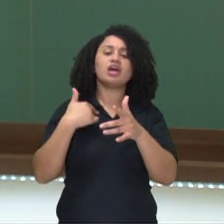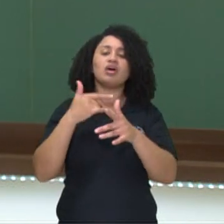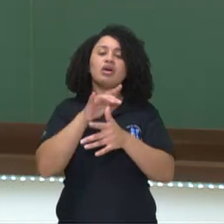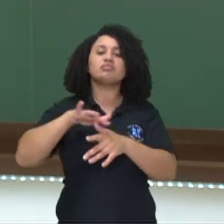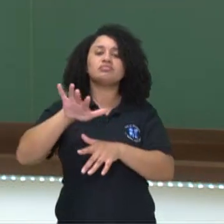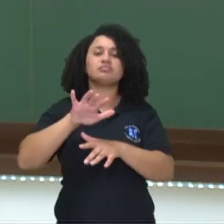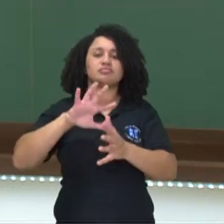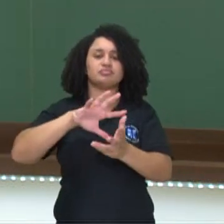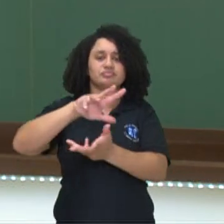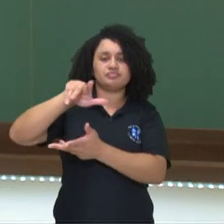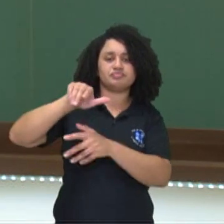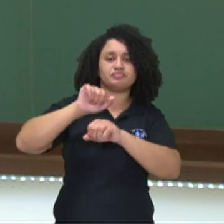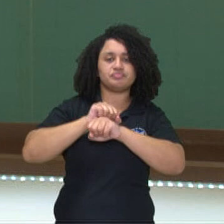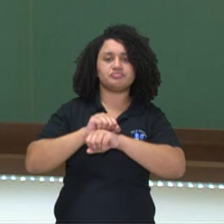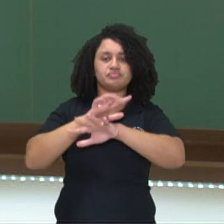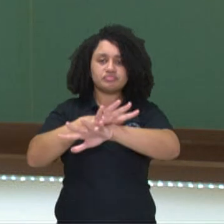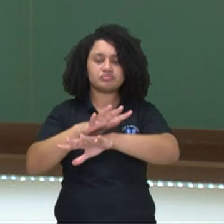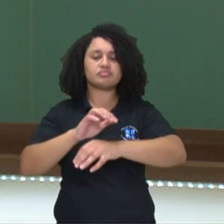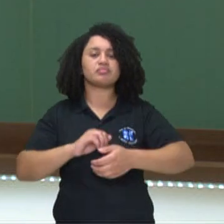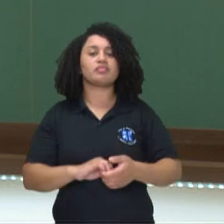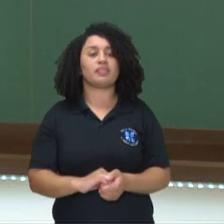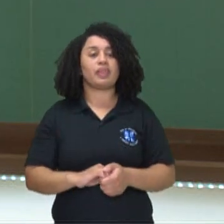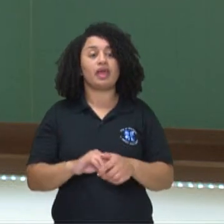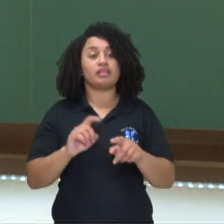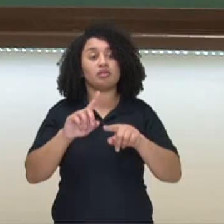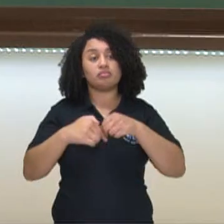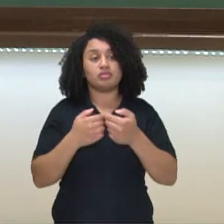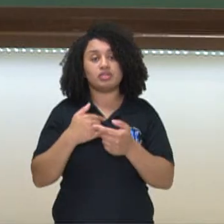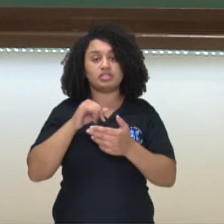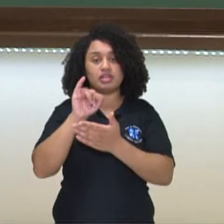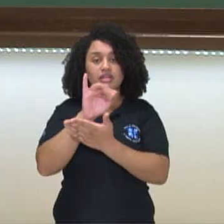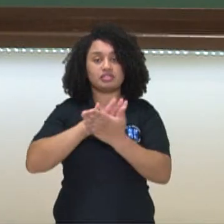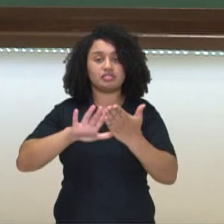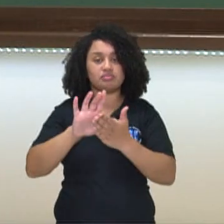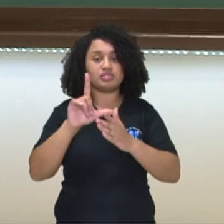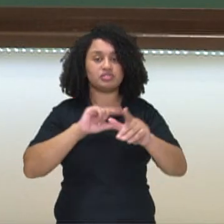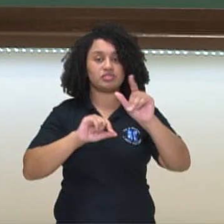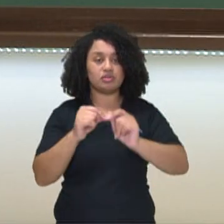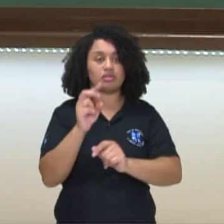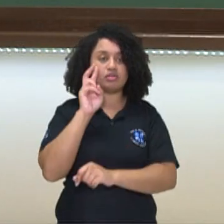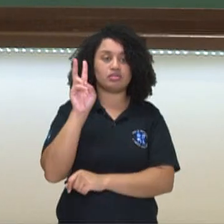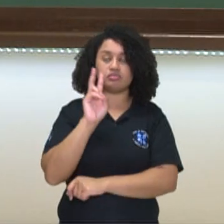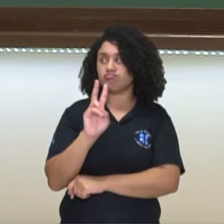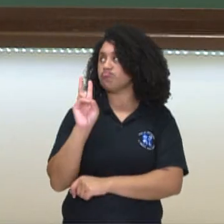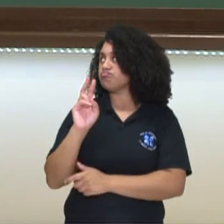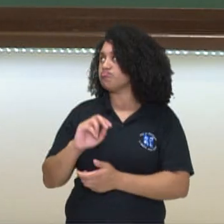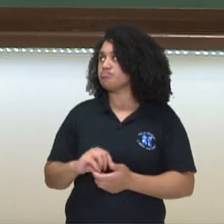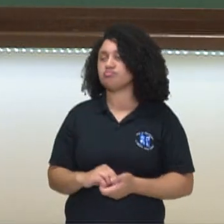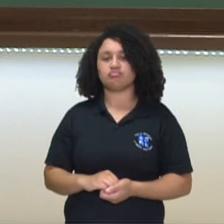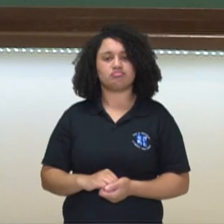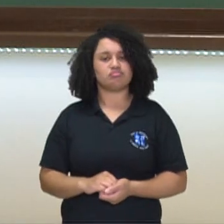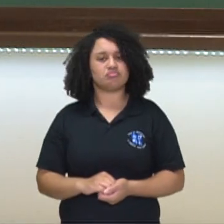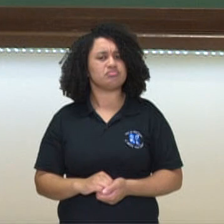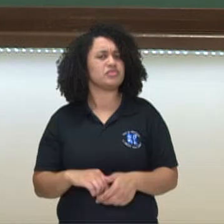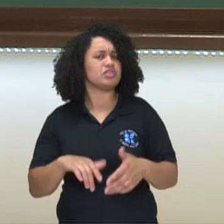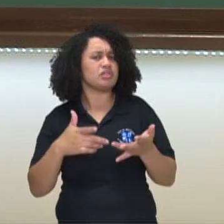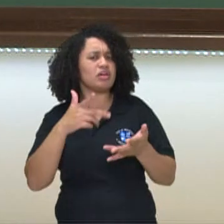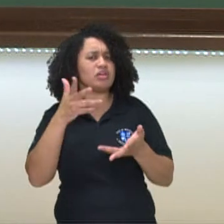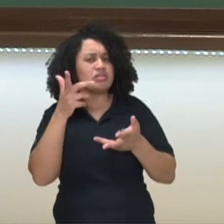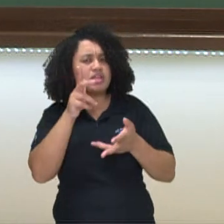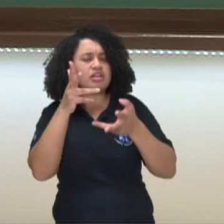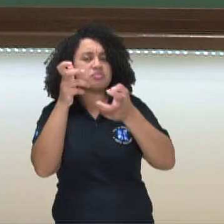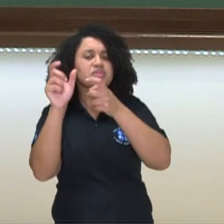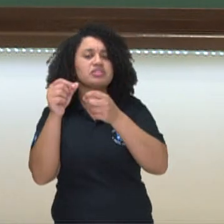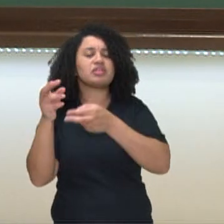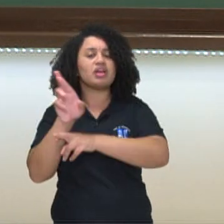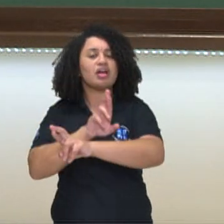mercado global, comunicação. Até por isso essa imagem escolhida que dá a nós essa relação